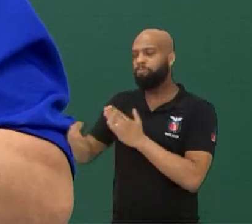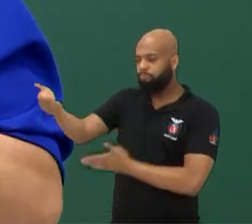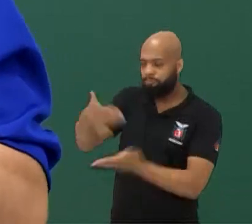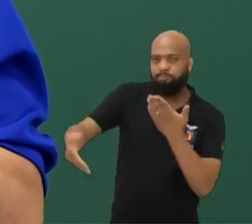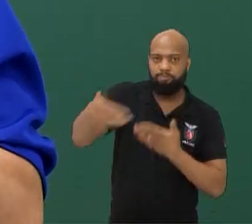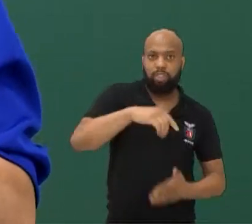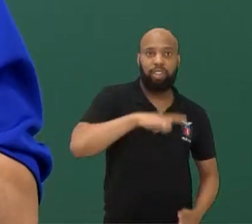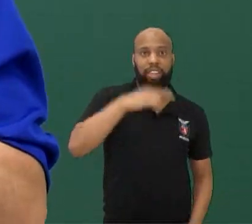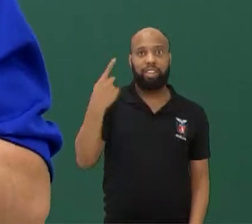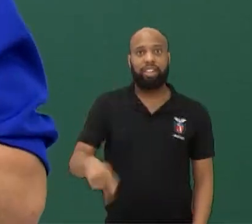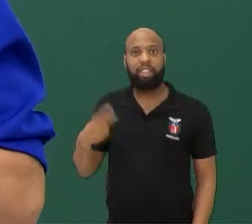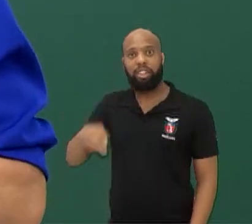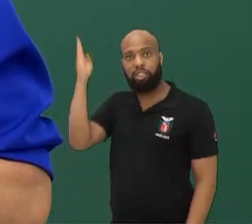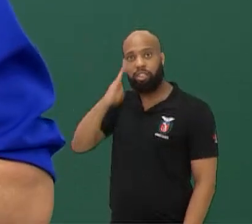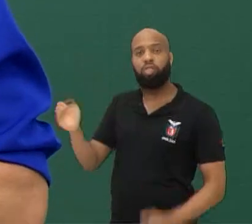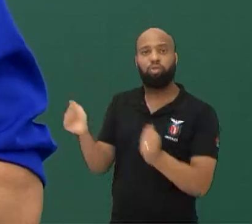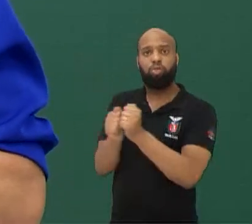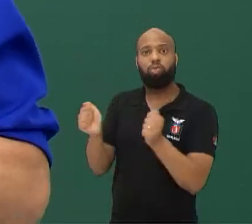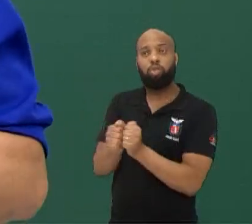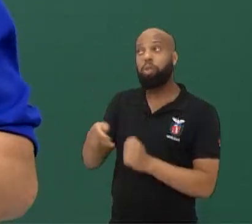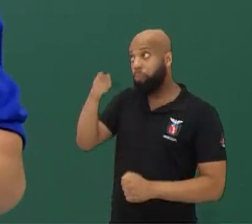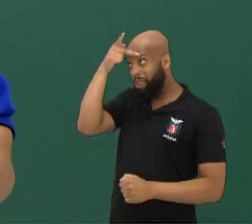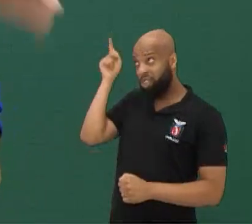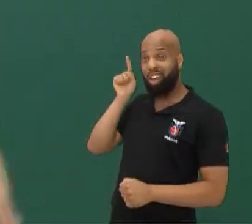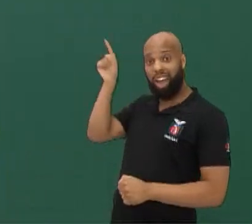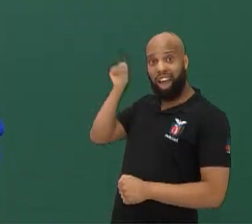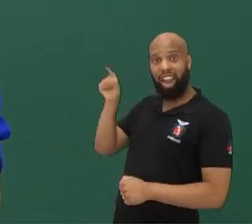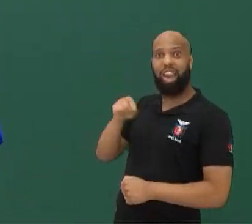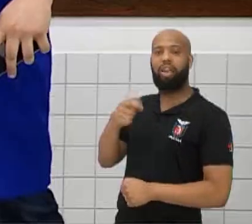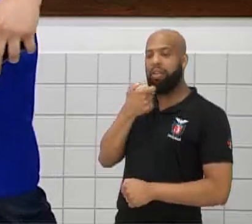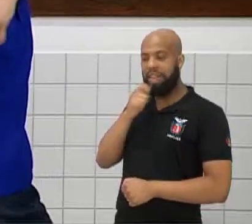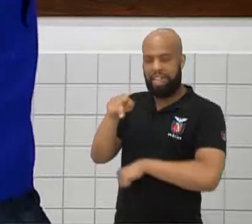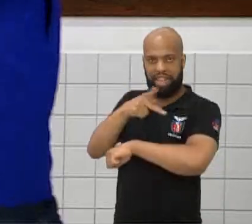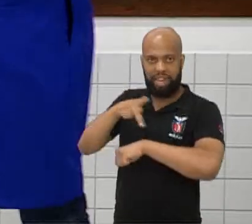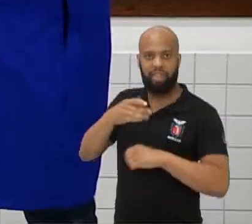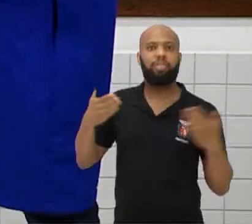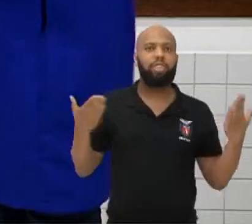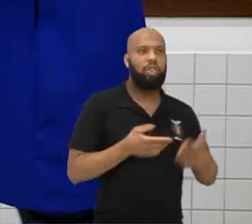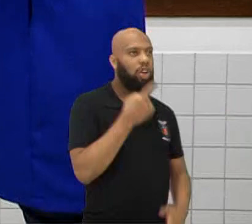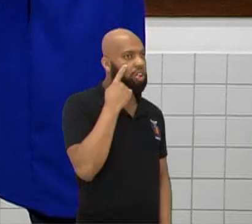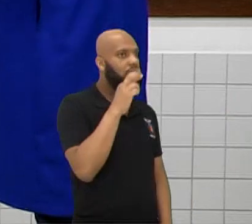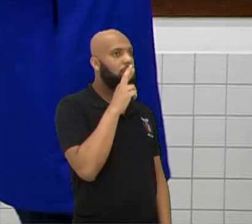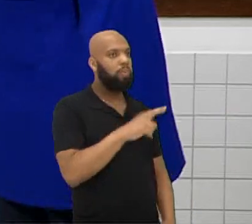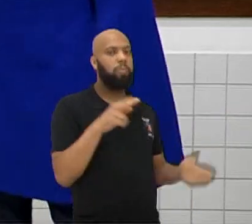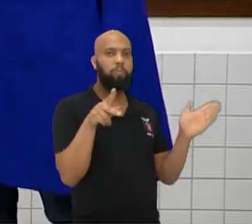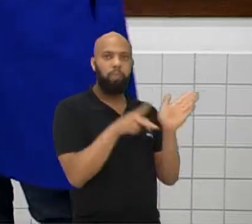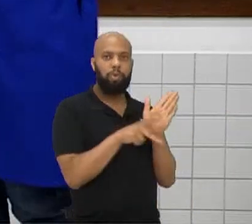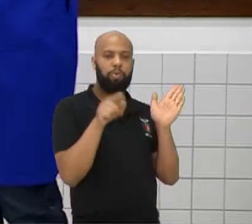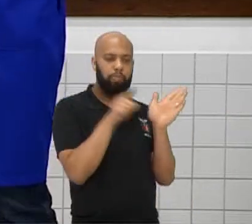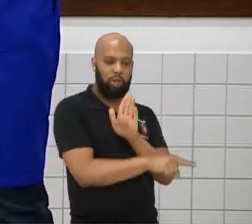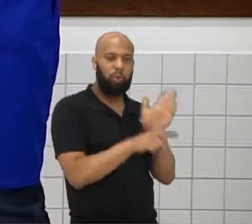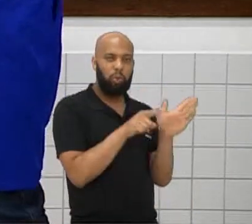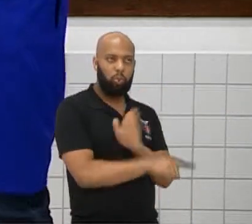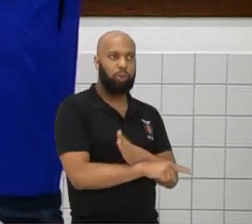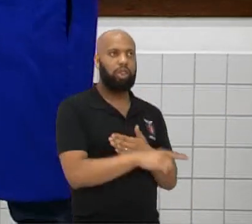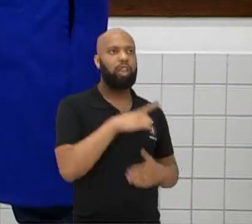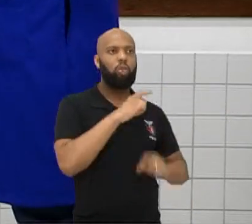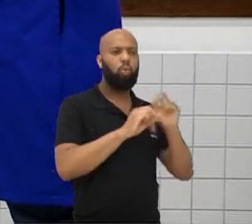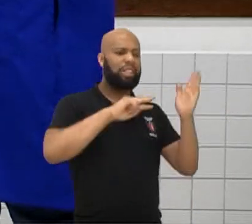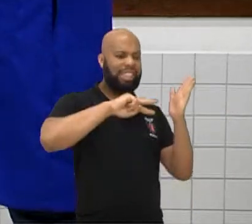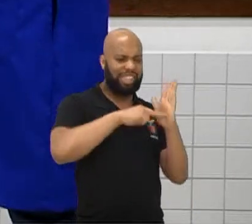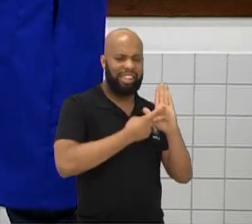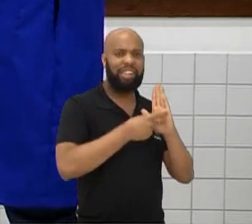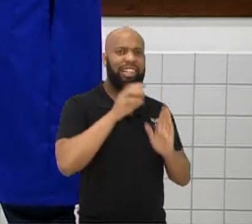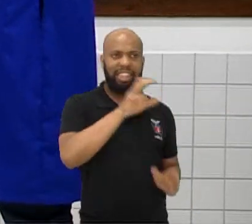negociação Brasil com os fornecedores ingleses. Lembra a Revolução Industrial? E vamos para a resposta do nosso quiz agora, pessoal. Na prática, o que